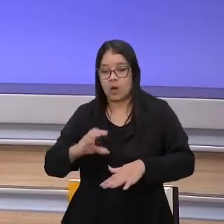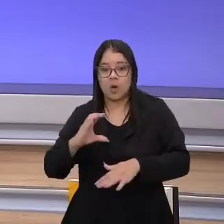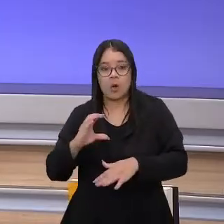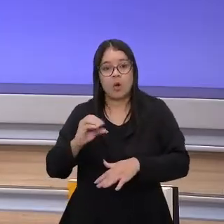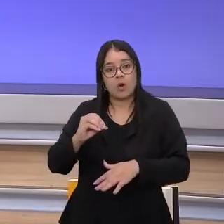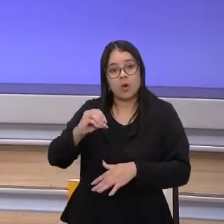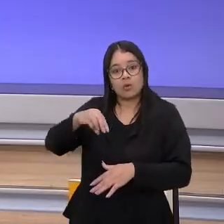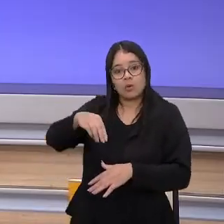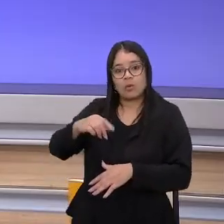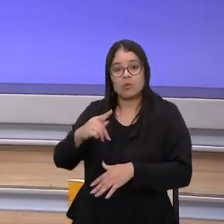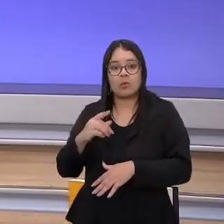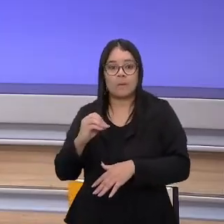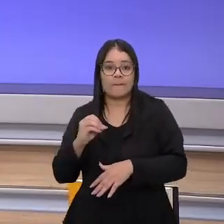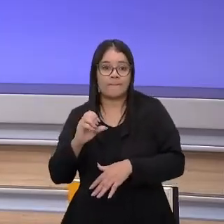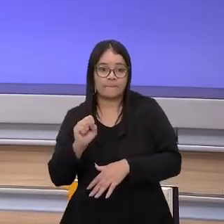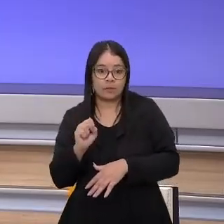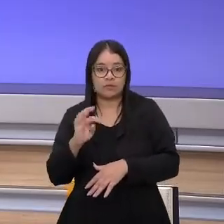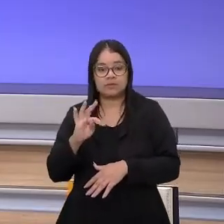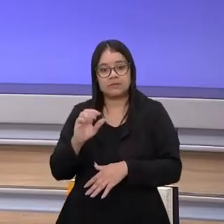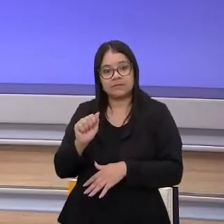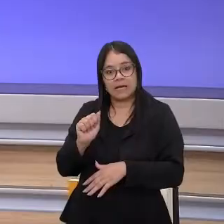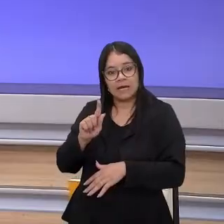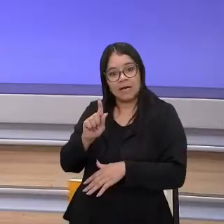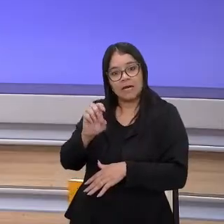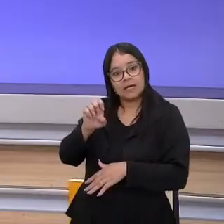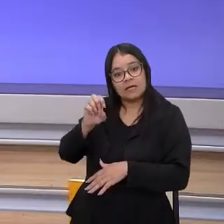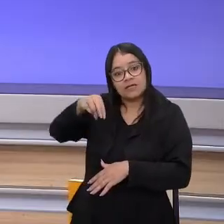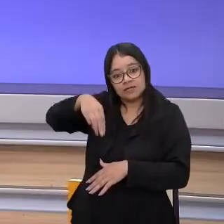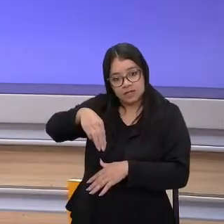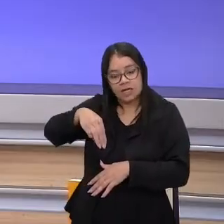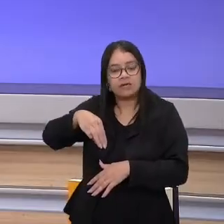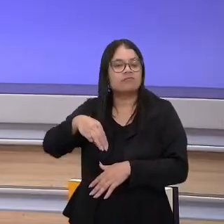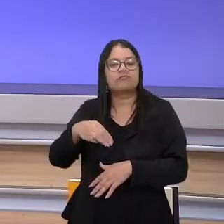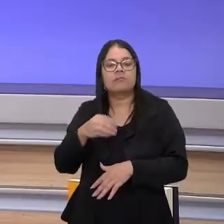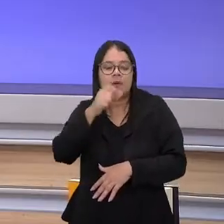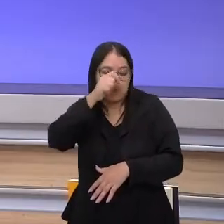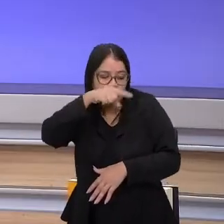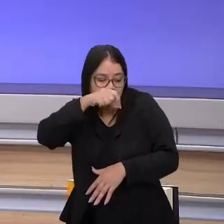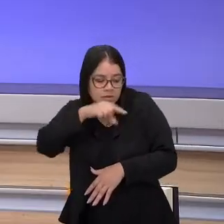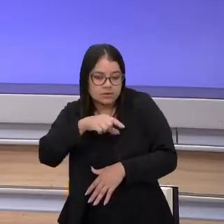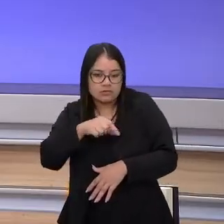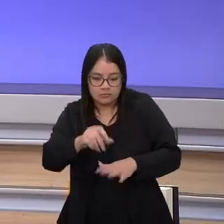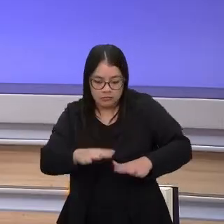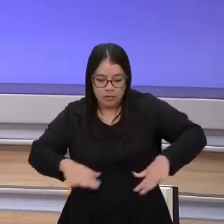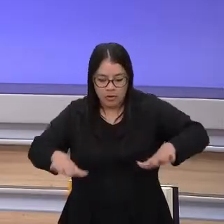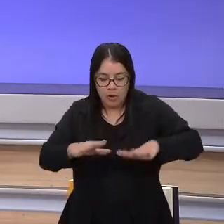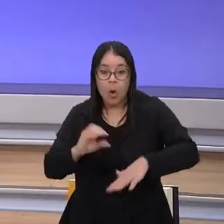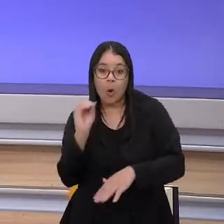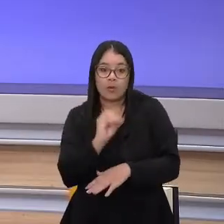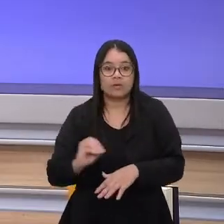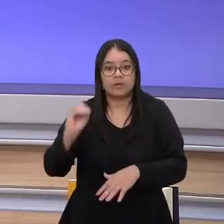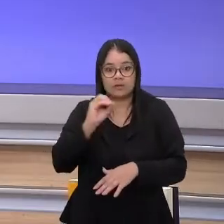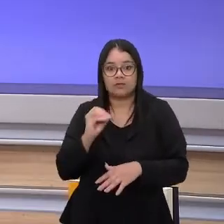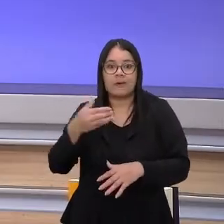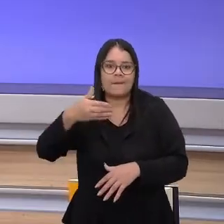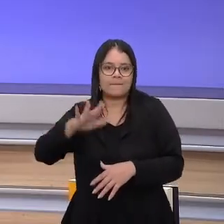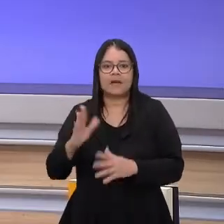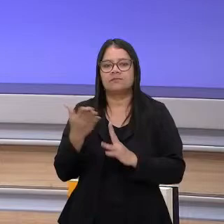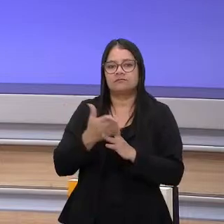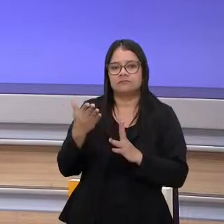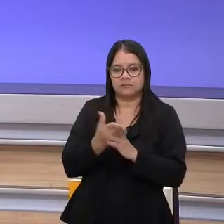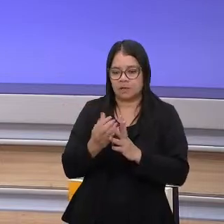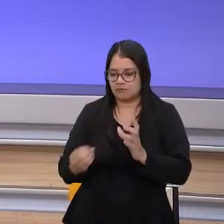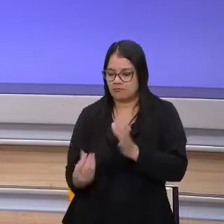hoje, atualmente, o resíduo orgânico, né, ele é mais da metade do nosso